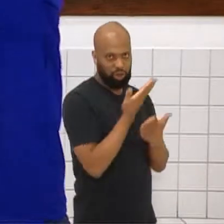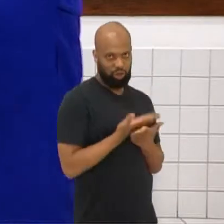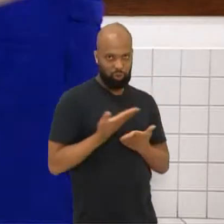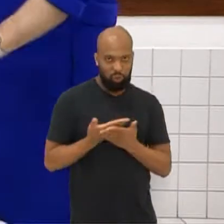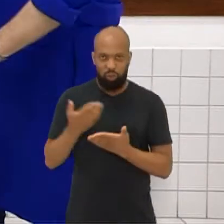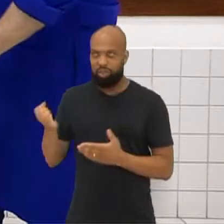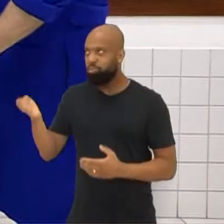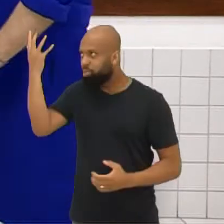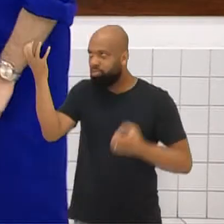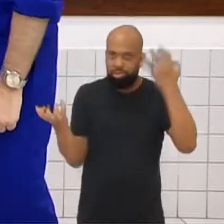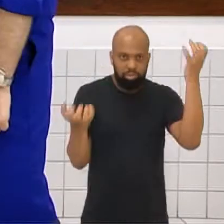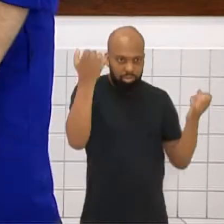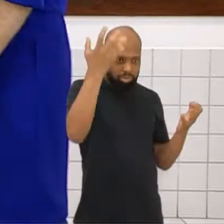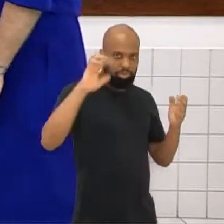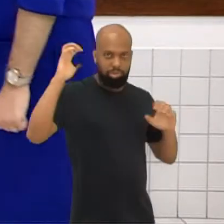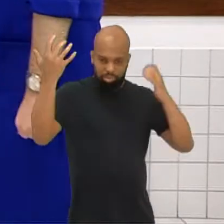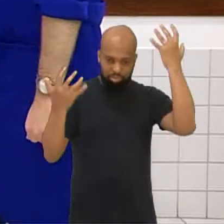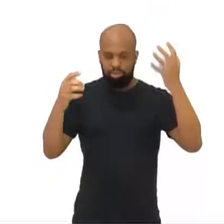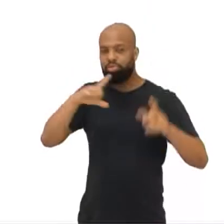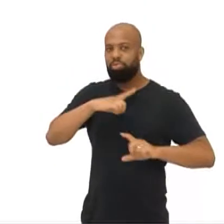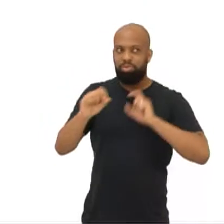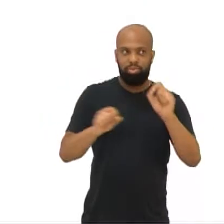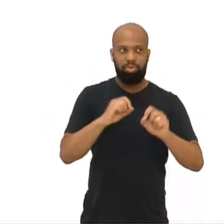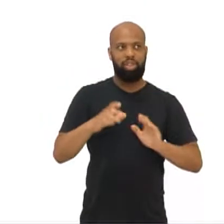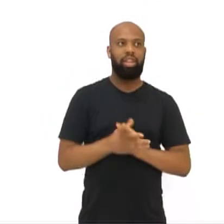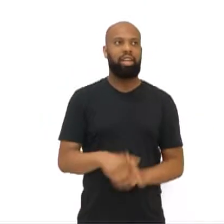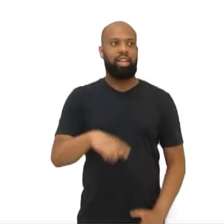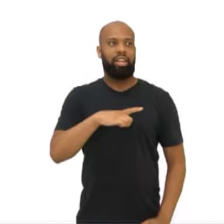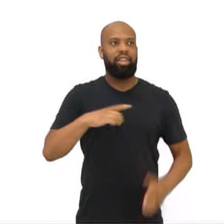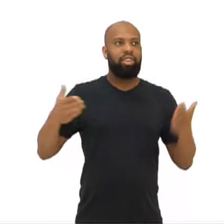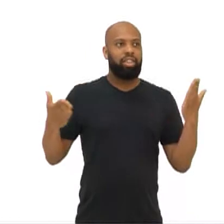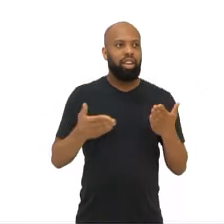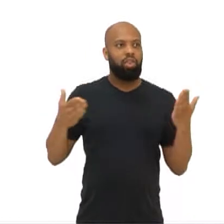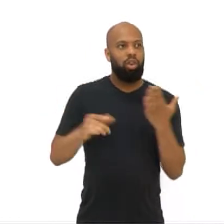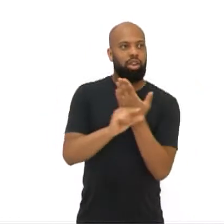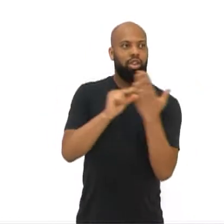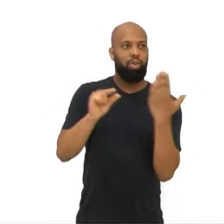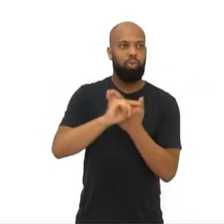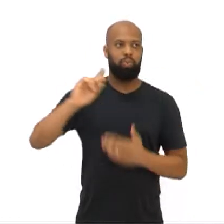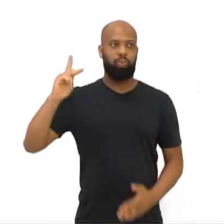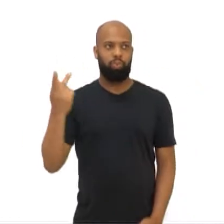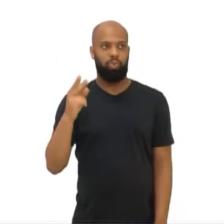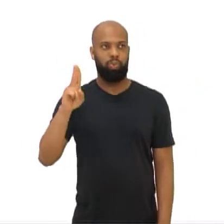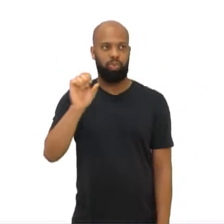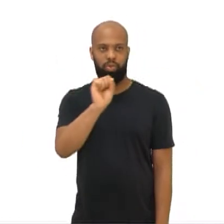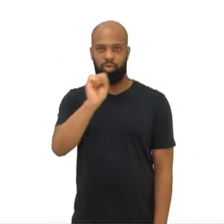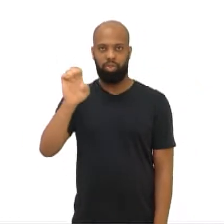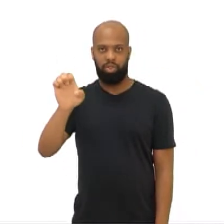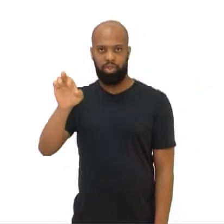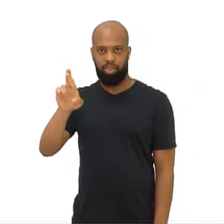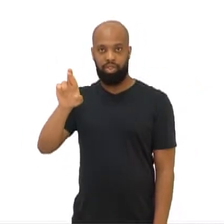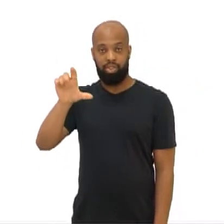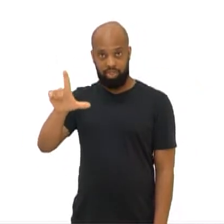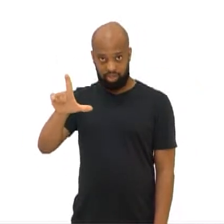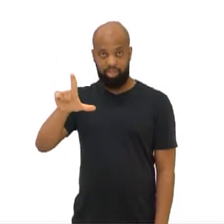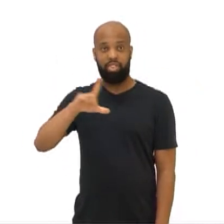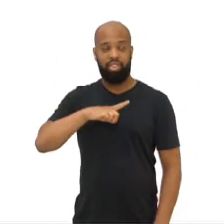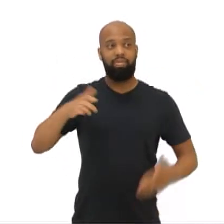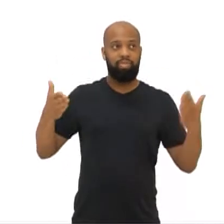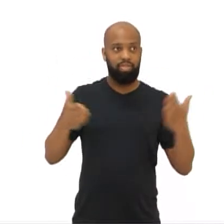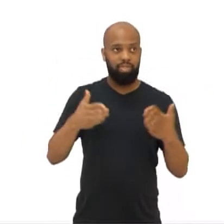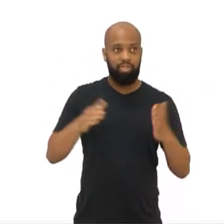Fenomenologia. Acho que eles aprenderam a falar. Agora sim. Edmund Russell. Então, nós já estamos um pouquinho mais à frente na linha temporal,